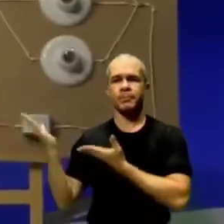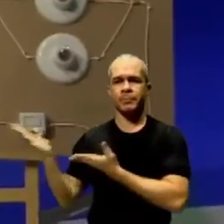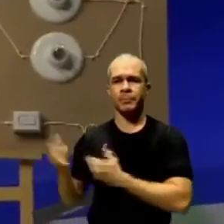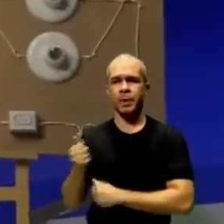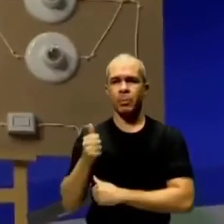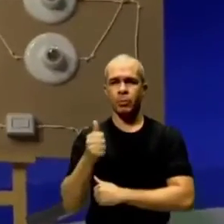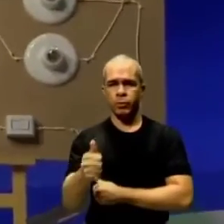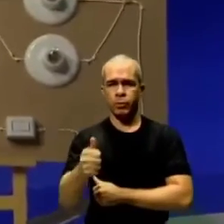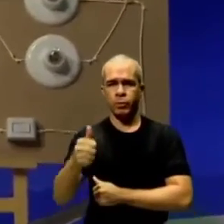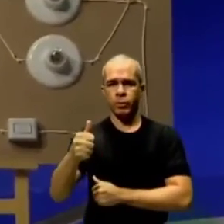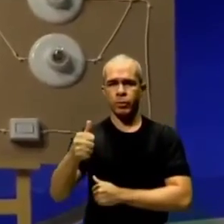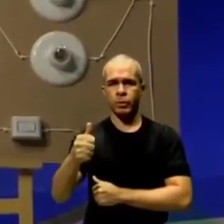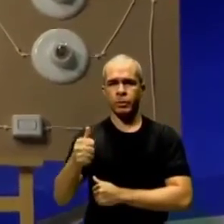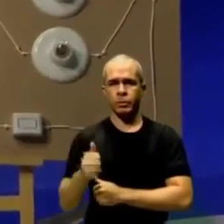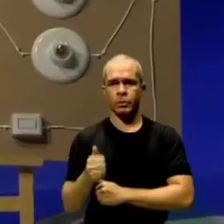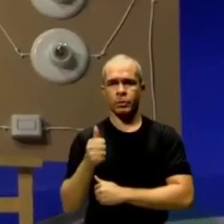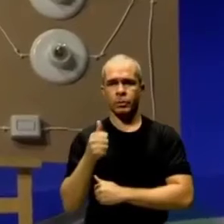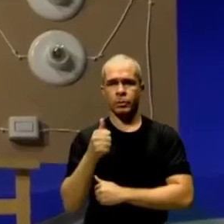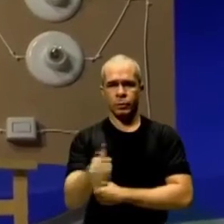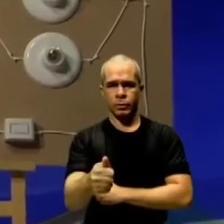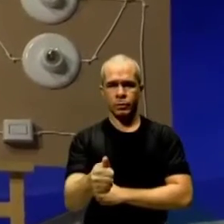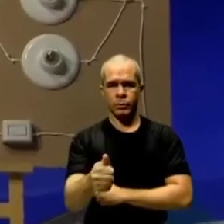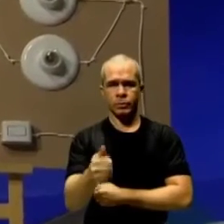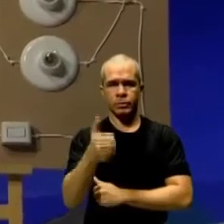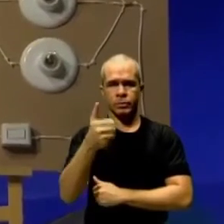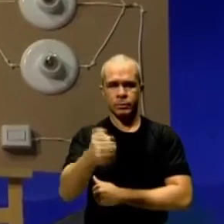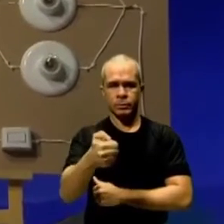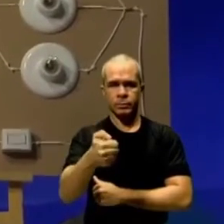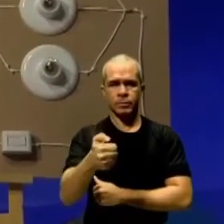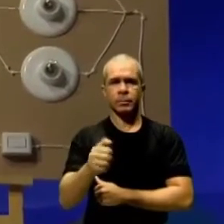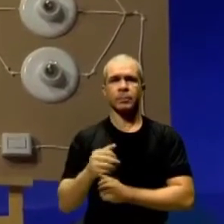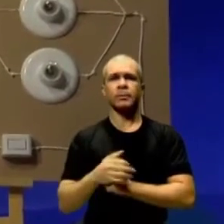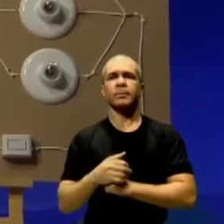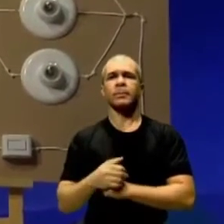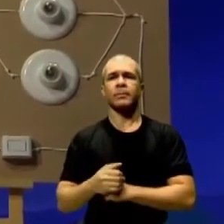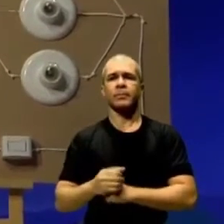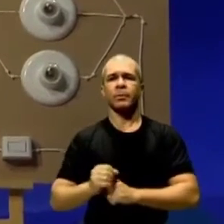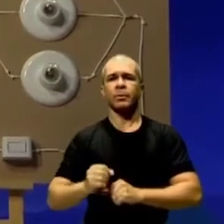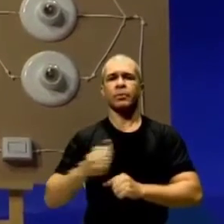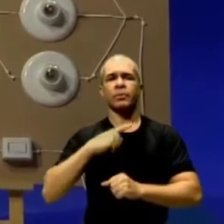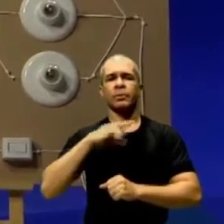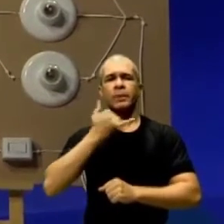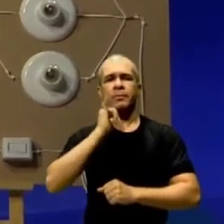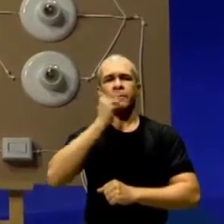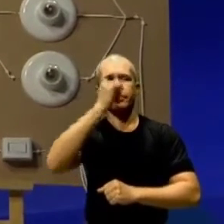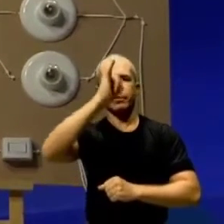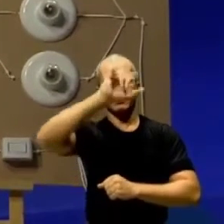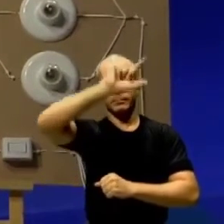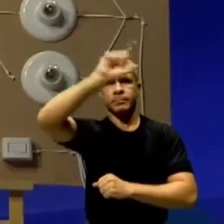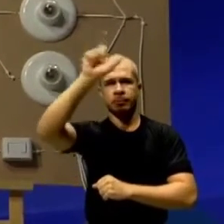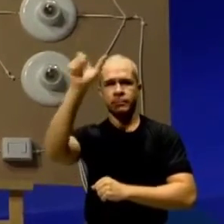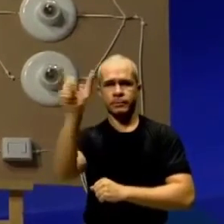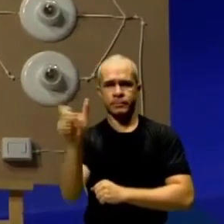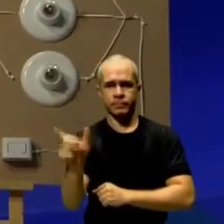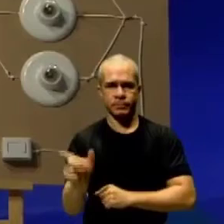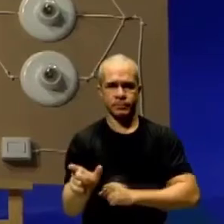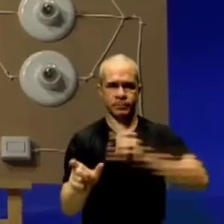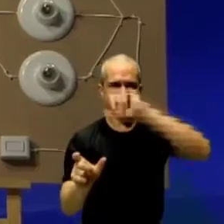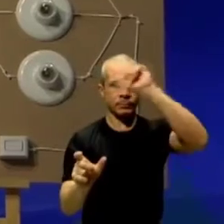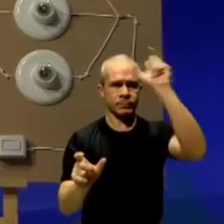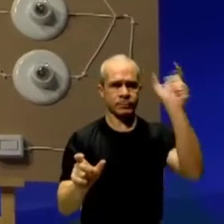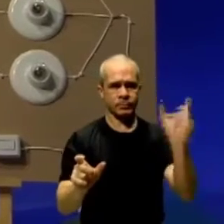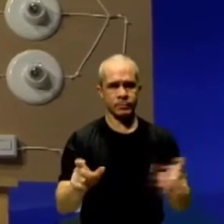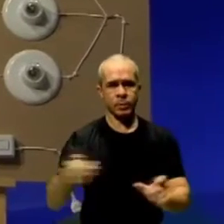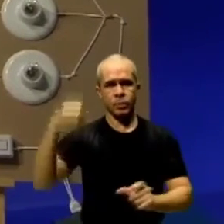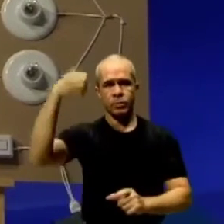aqui, aqui é a minha chave. Essa chave, ela vai liberar a corrente elétrica para passar pelo meu circuito. Esse meu circuito está ligado